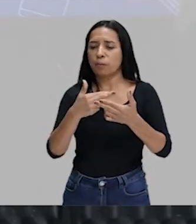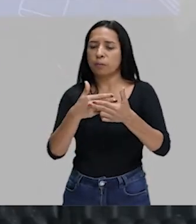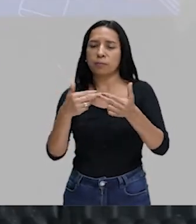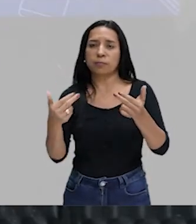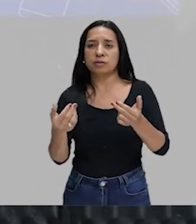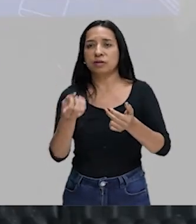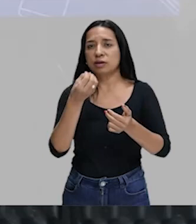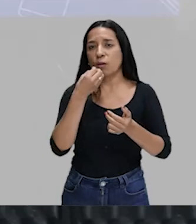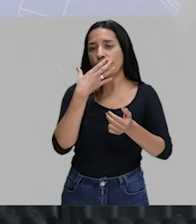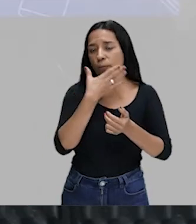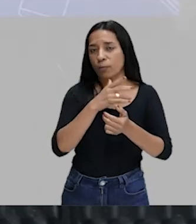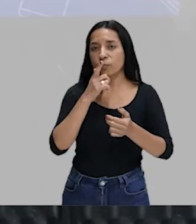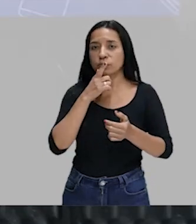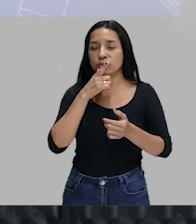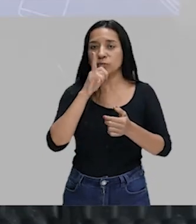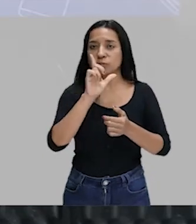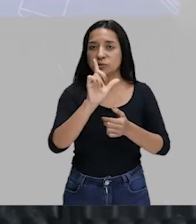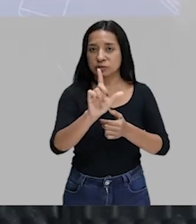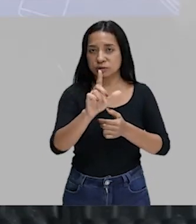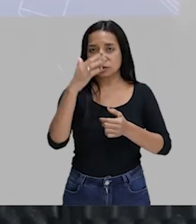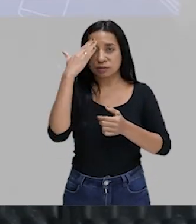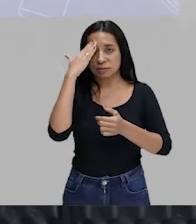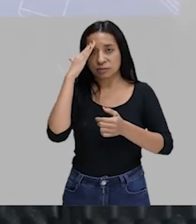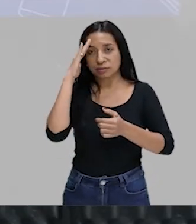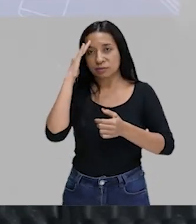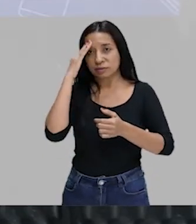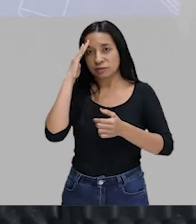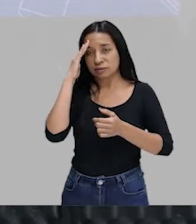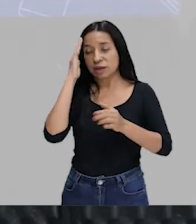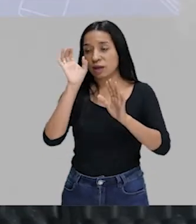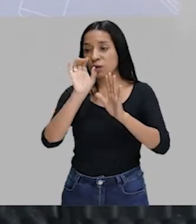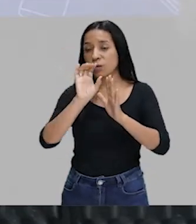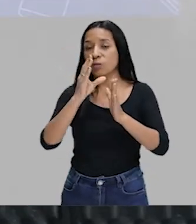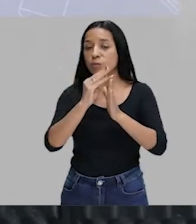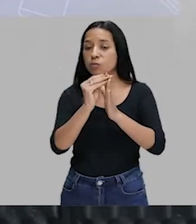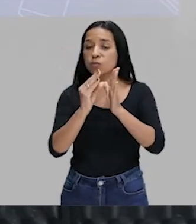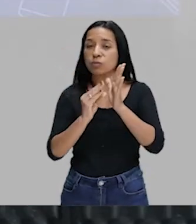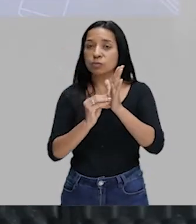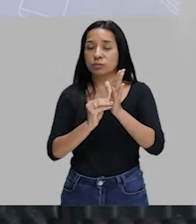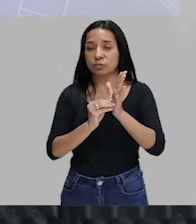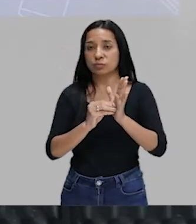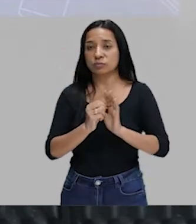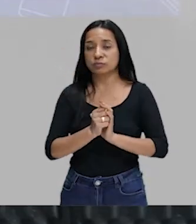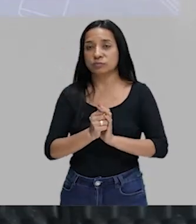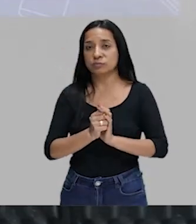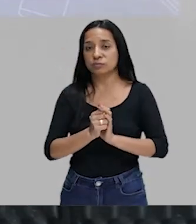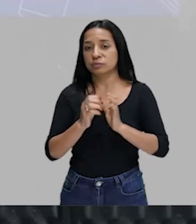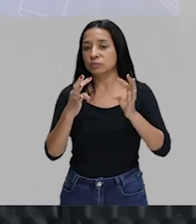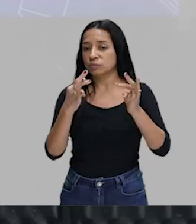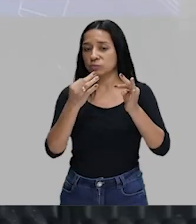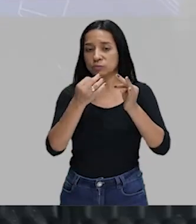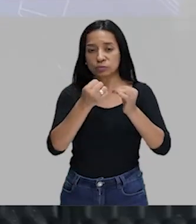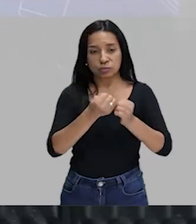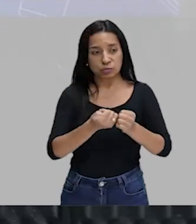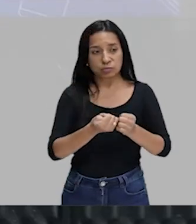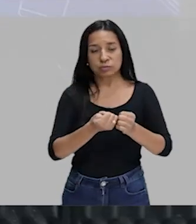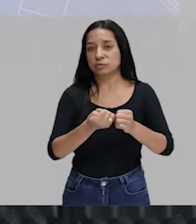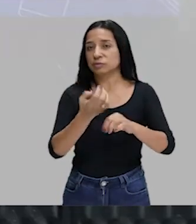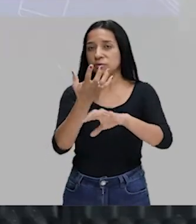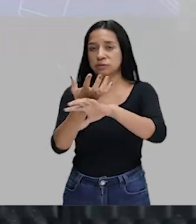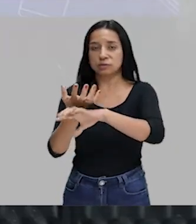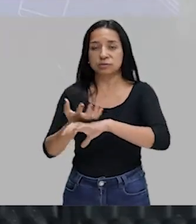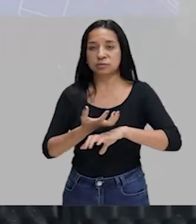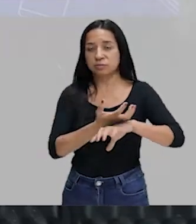para que você consiga entender o conteúdo, né? Não só esse, outros conteúdos também, né? Outras disciplinas